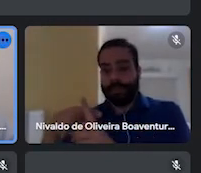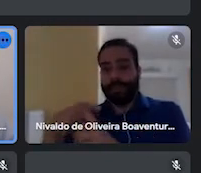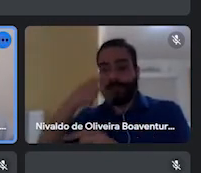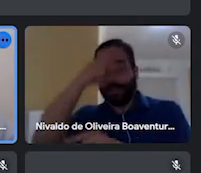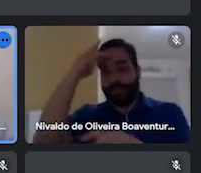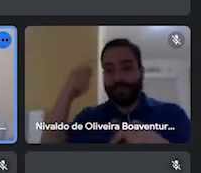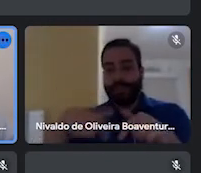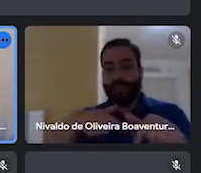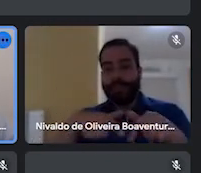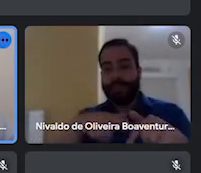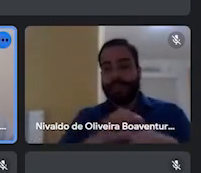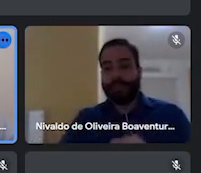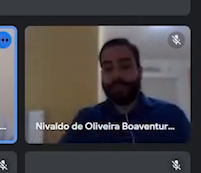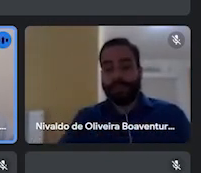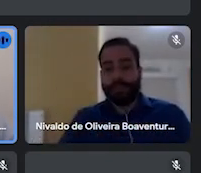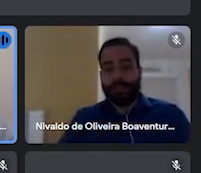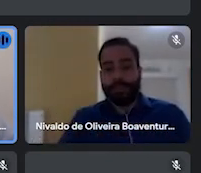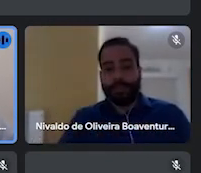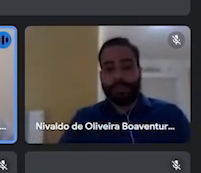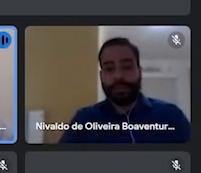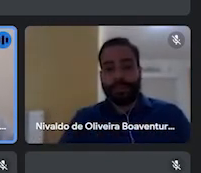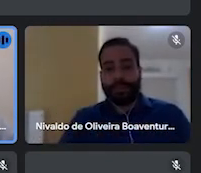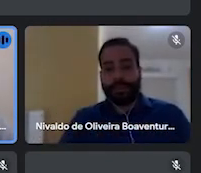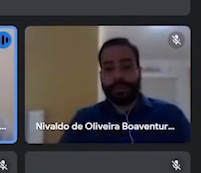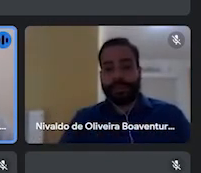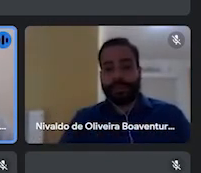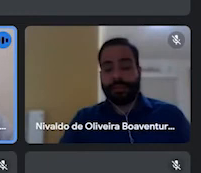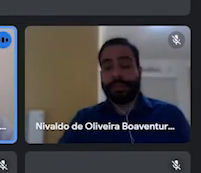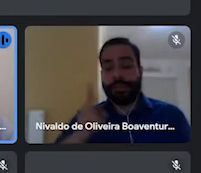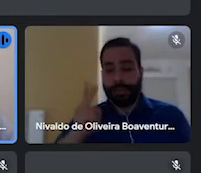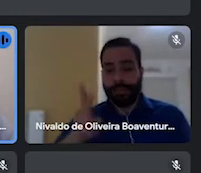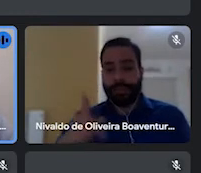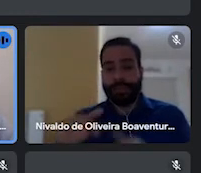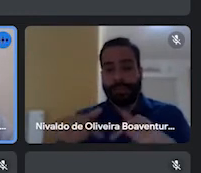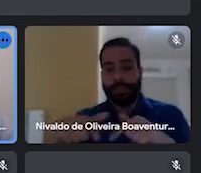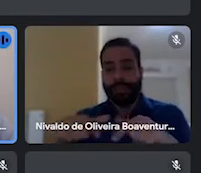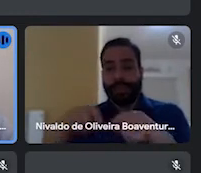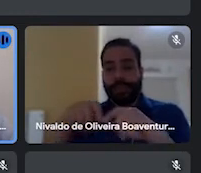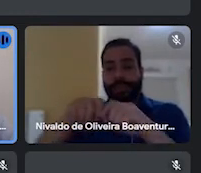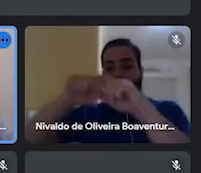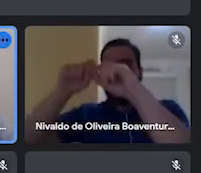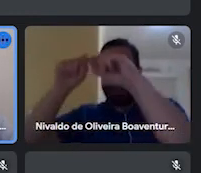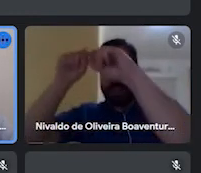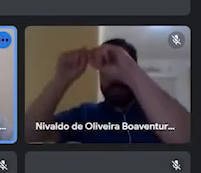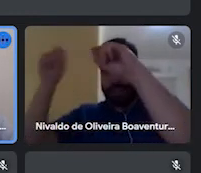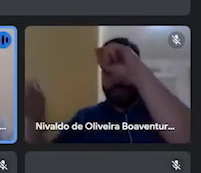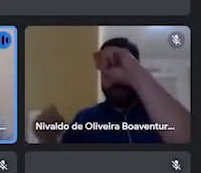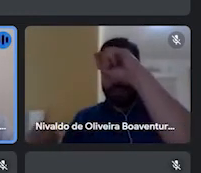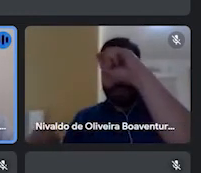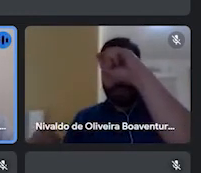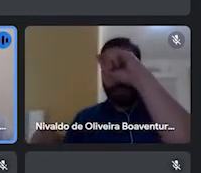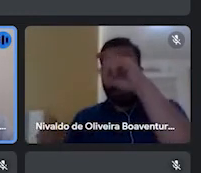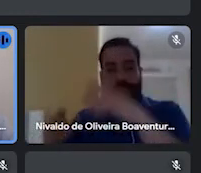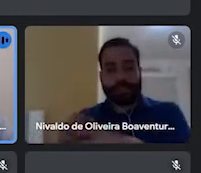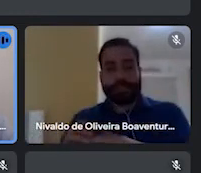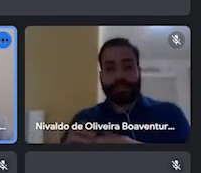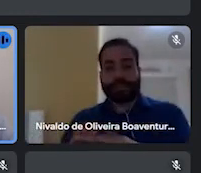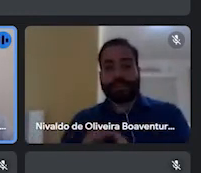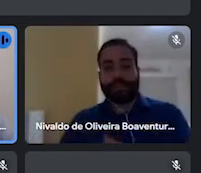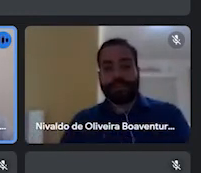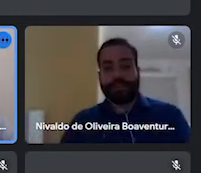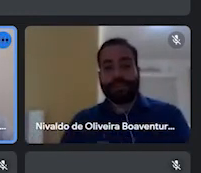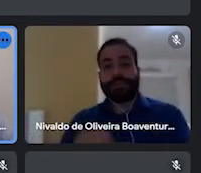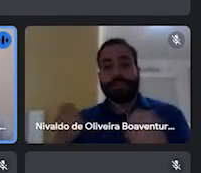trabalhador. Ele sempre, quando ele vai trabalhar, ele coloca numa rede desenergizada, ele